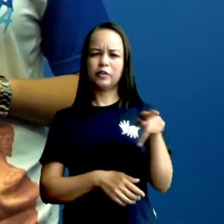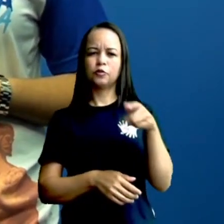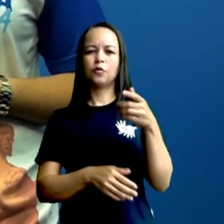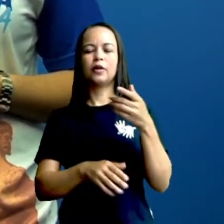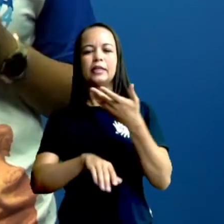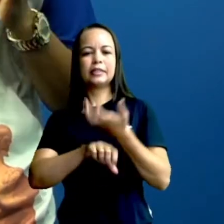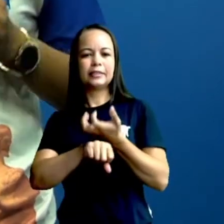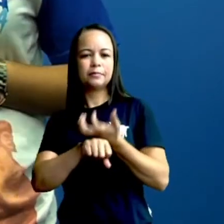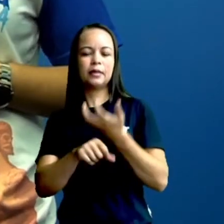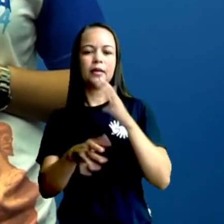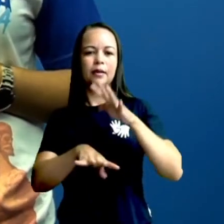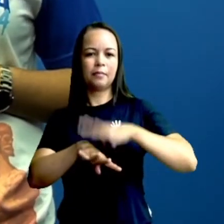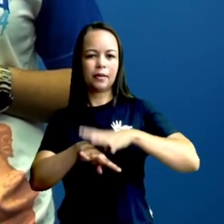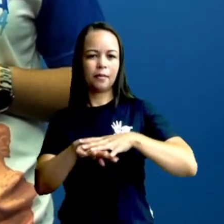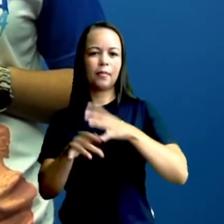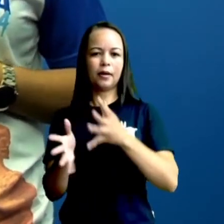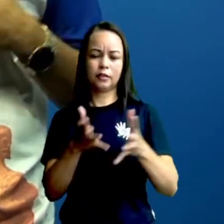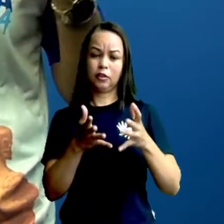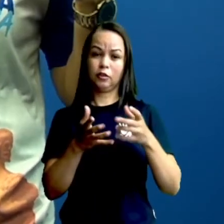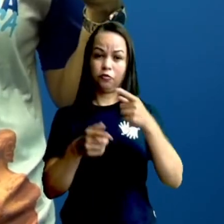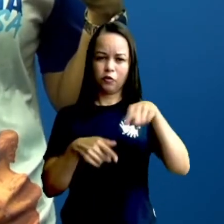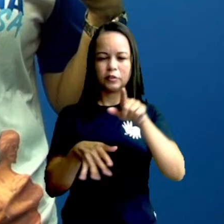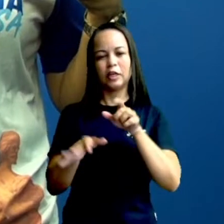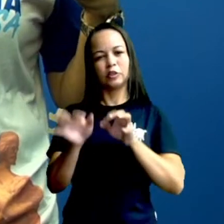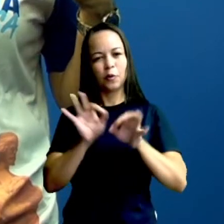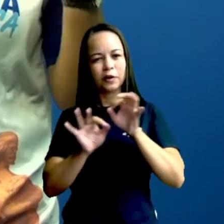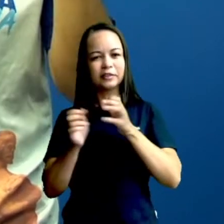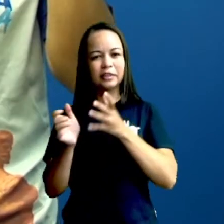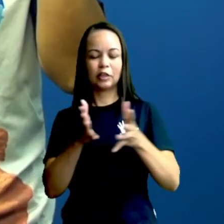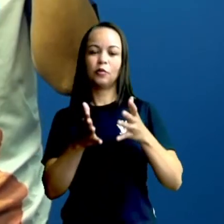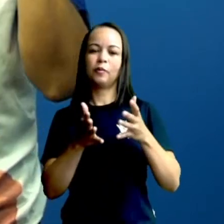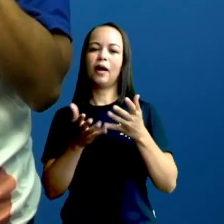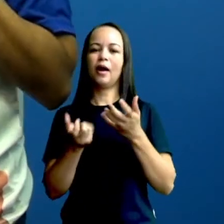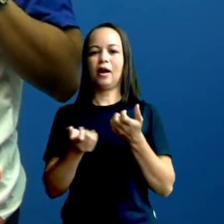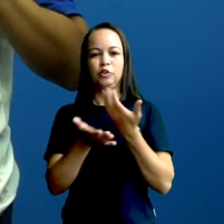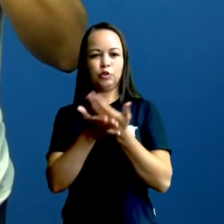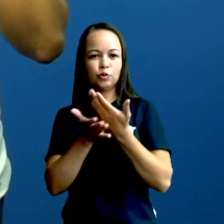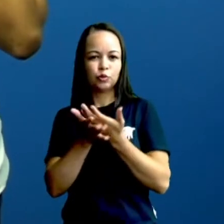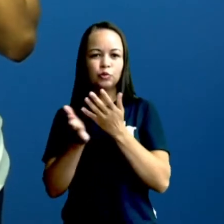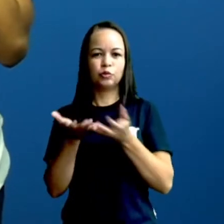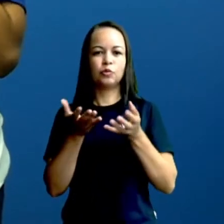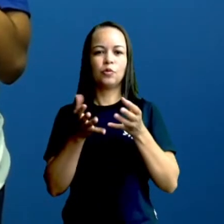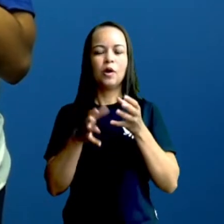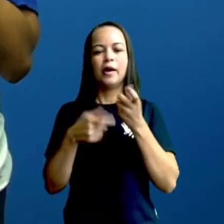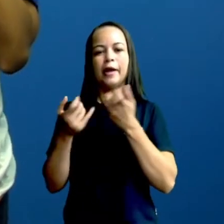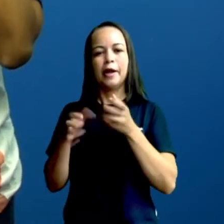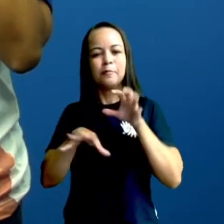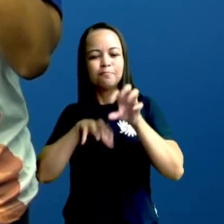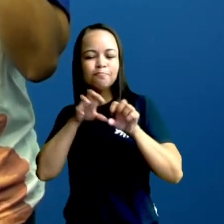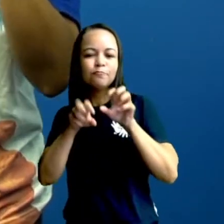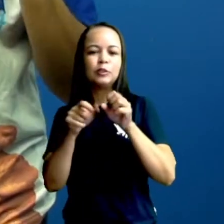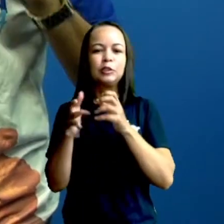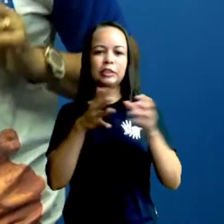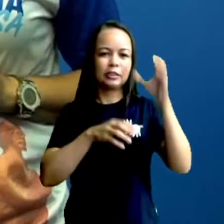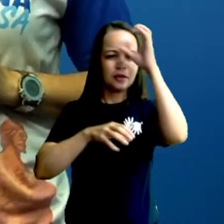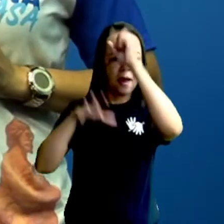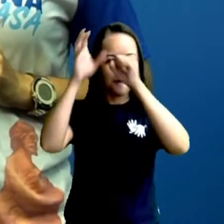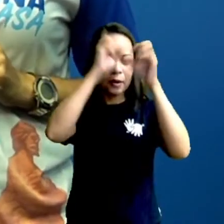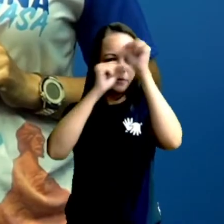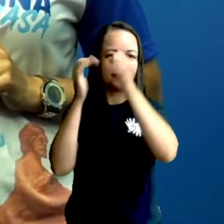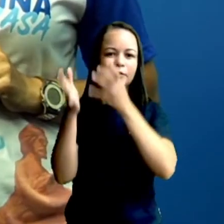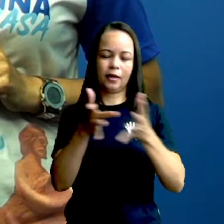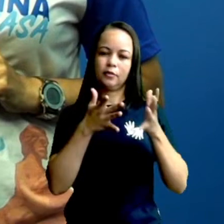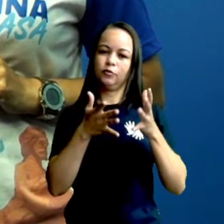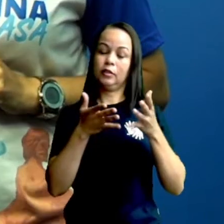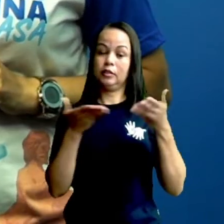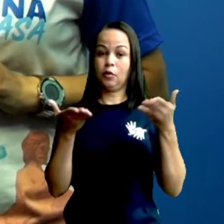estão prontinhos para mais um momento de estudo em busca de aprendizado? E hoje, antes da gente começar, eu queria deixar uma frase motivacional